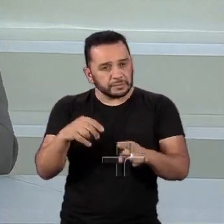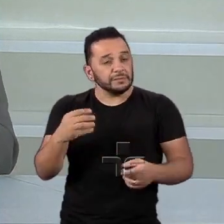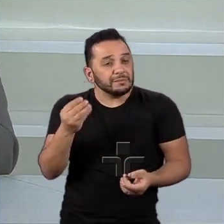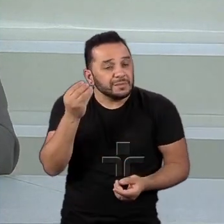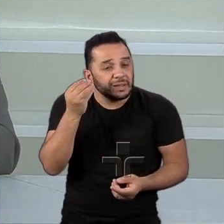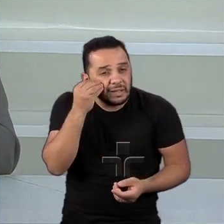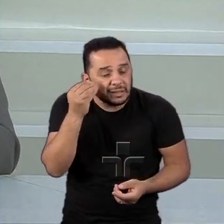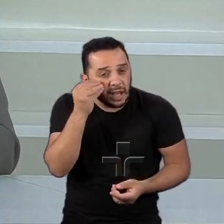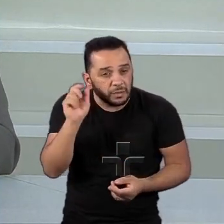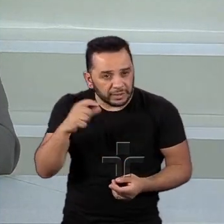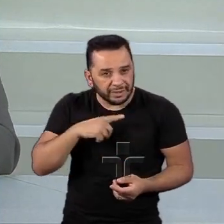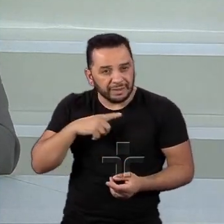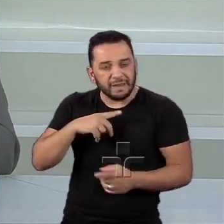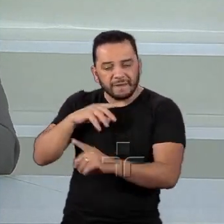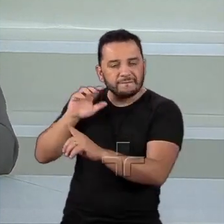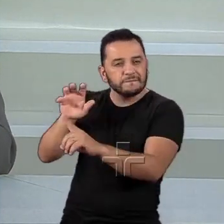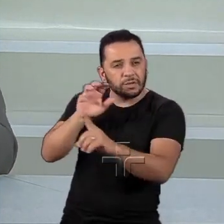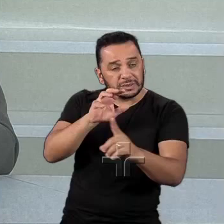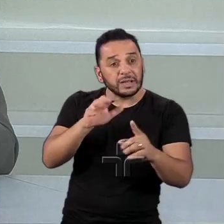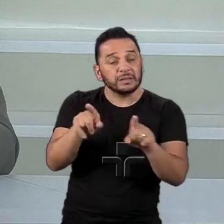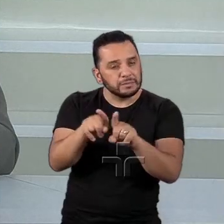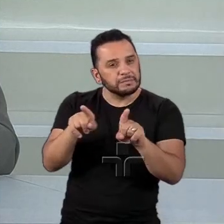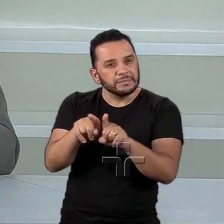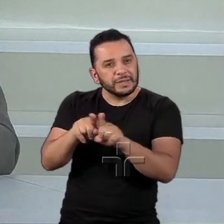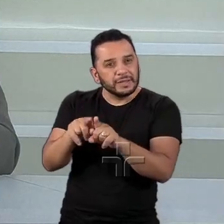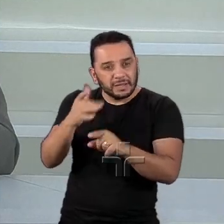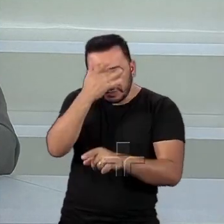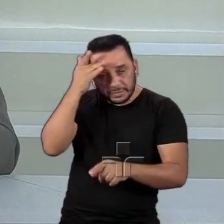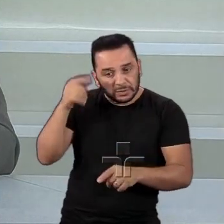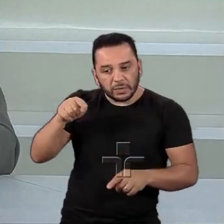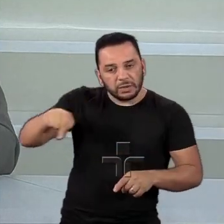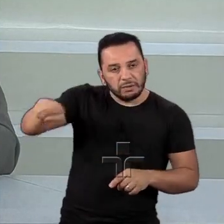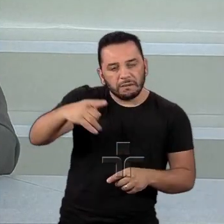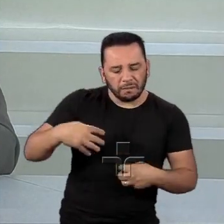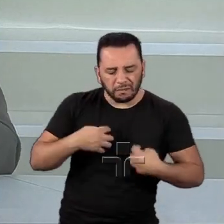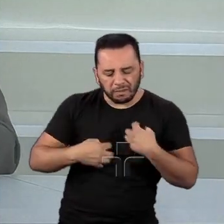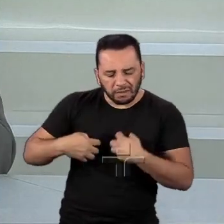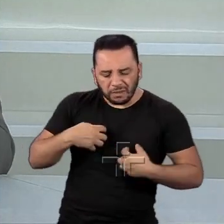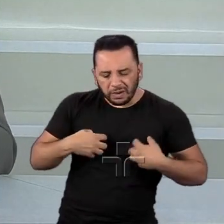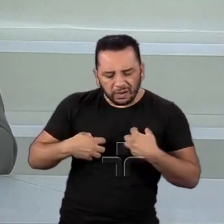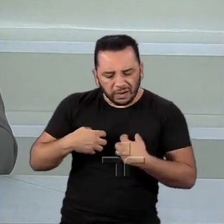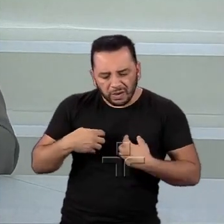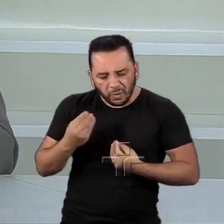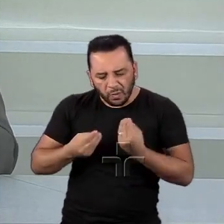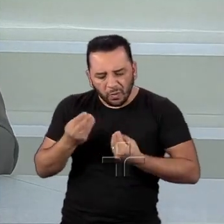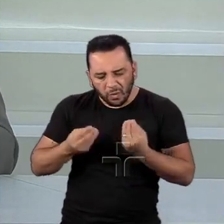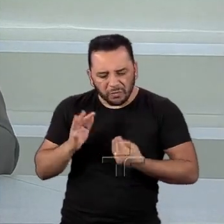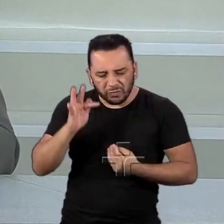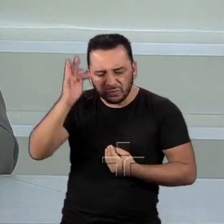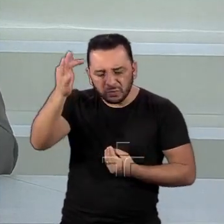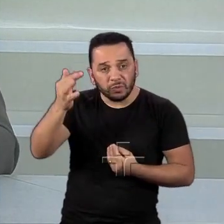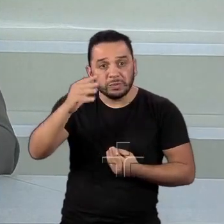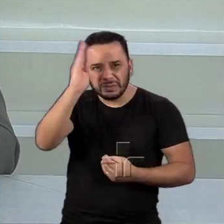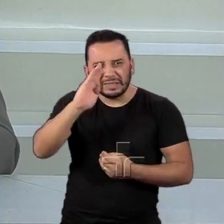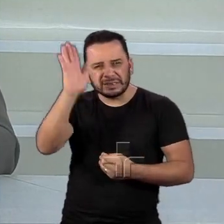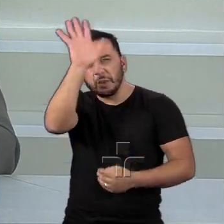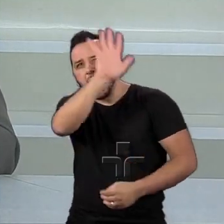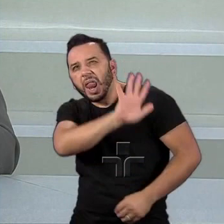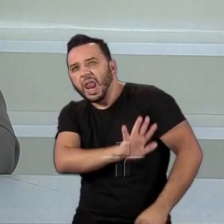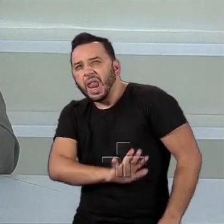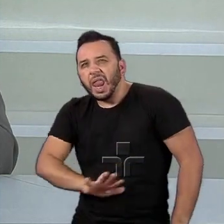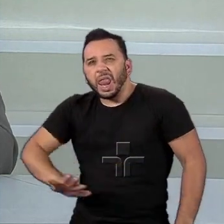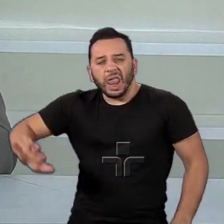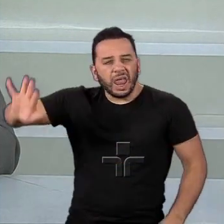aquela reflexão do eleitorado que hoje está perturbado com o que pode acontecer nesse país tão grande, com tantas oportunidades,